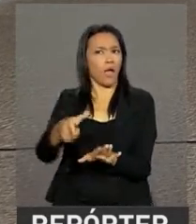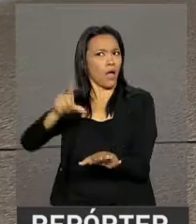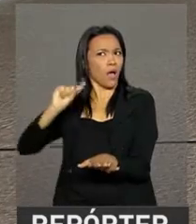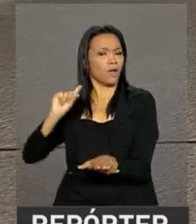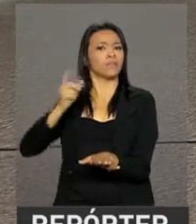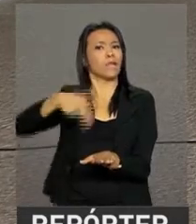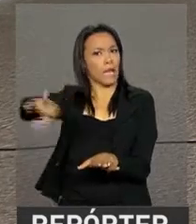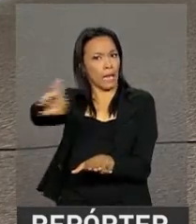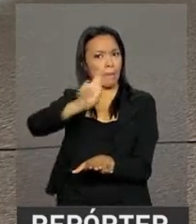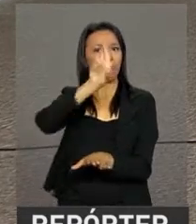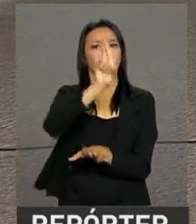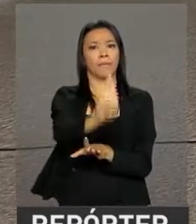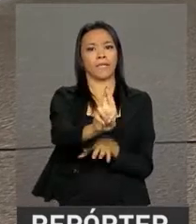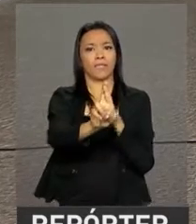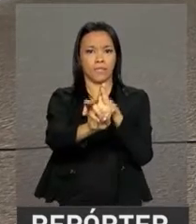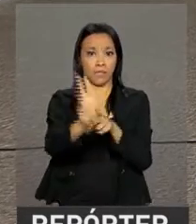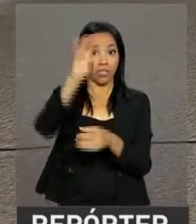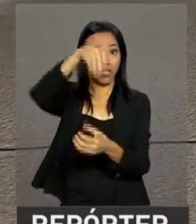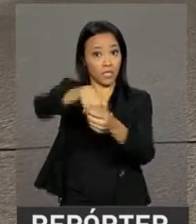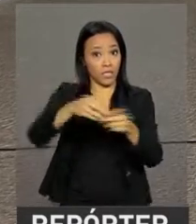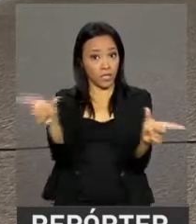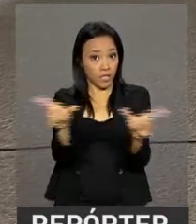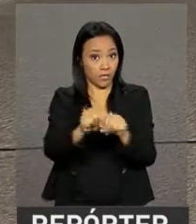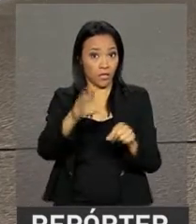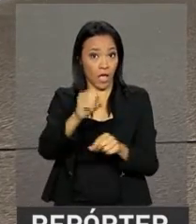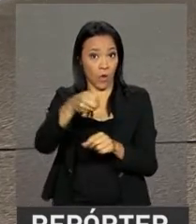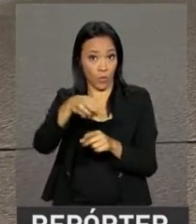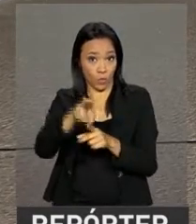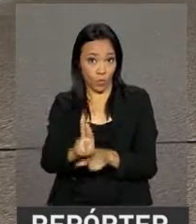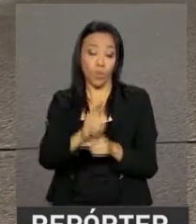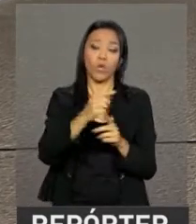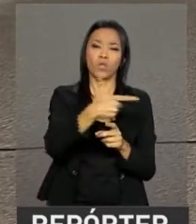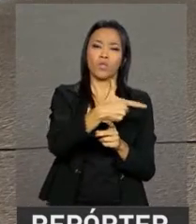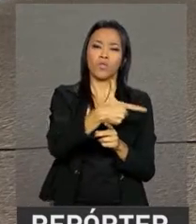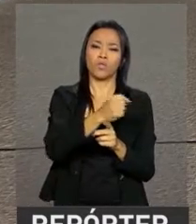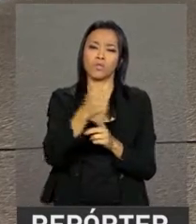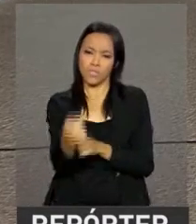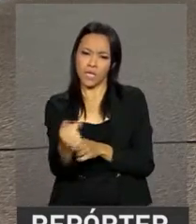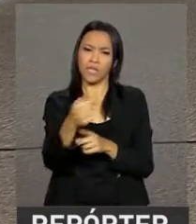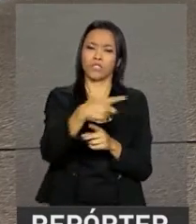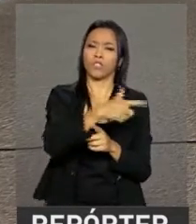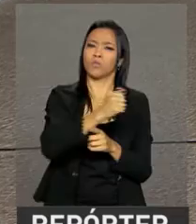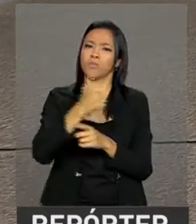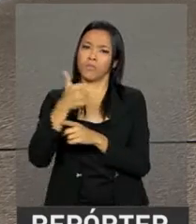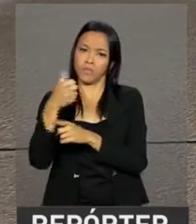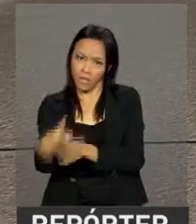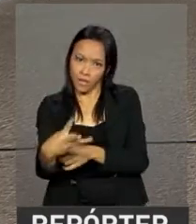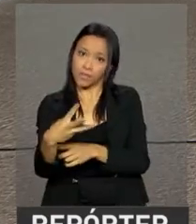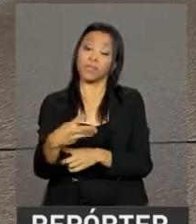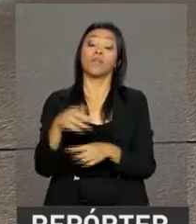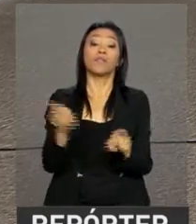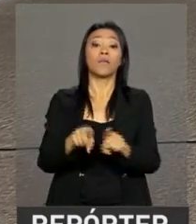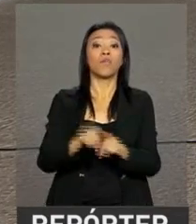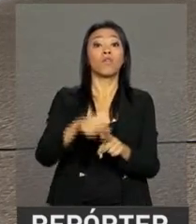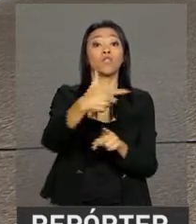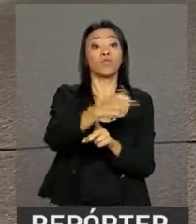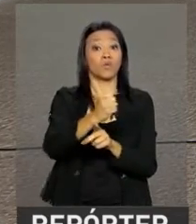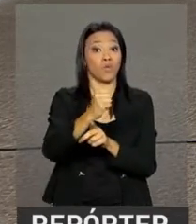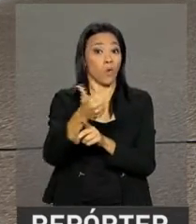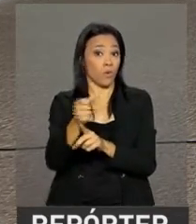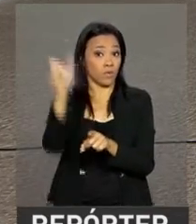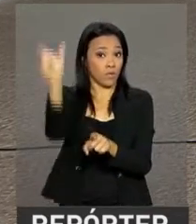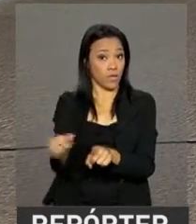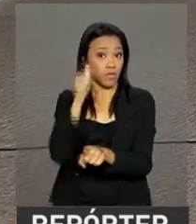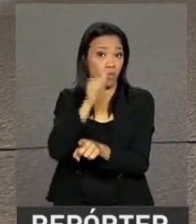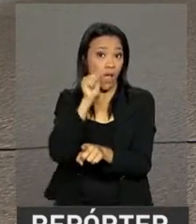Brasil junto à Organização das Nações Unidas entre 2007 e 2013. Inclusive, em 2011, ela chefiou